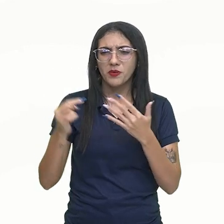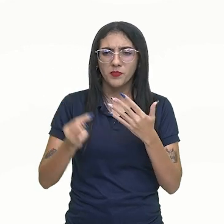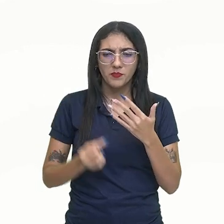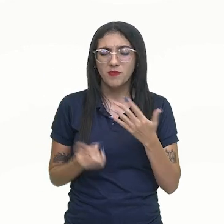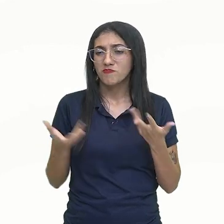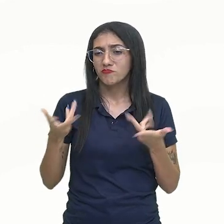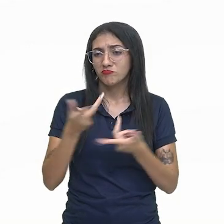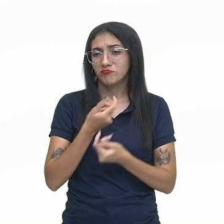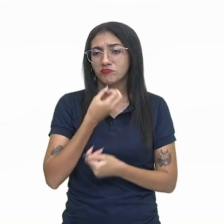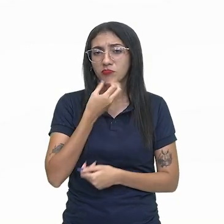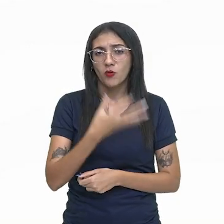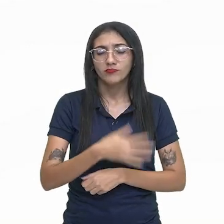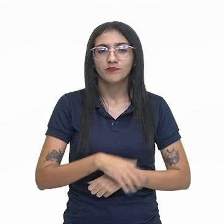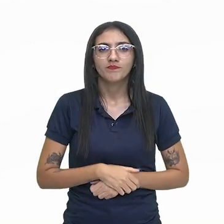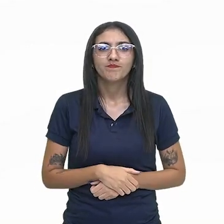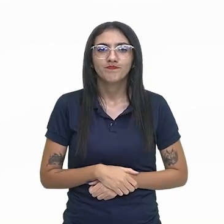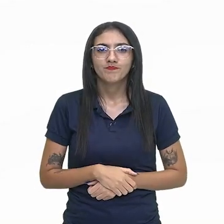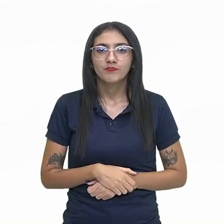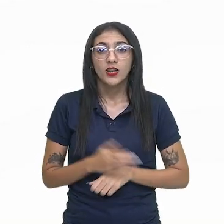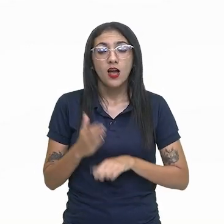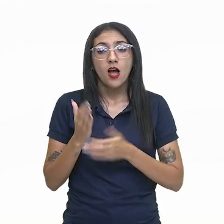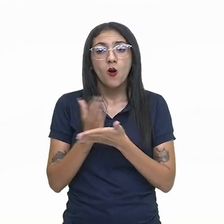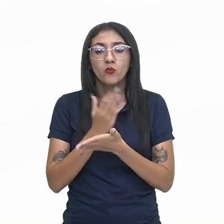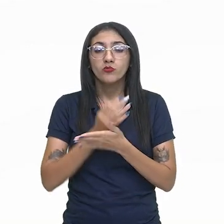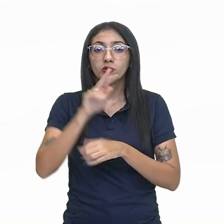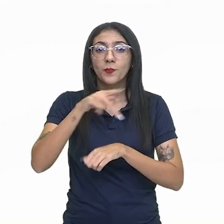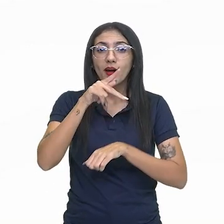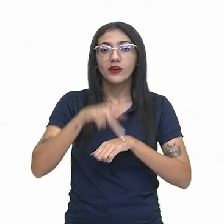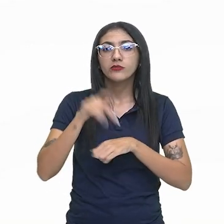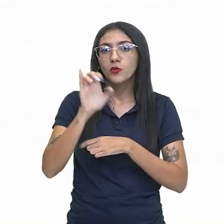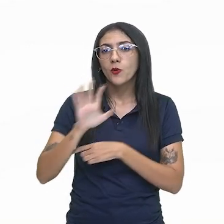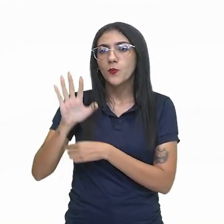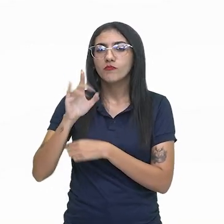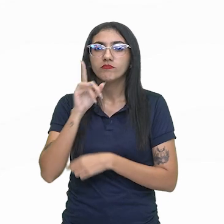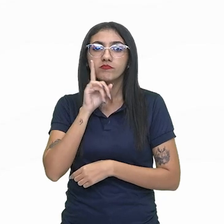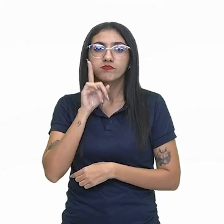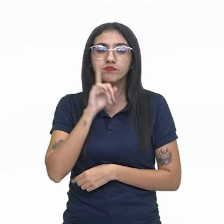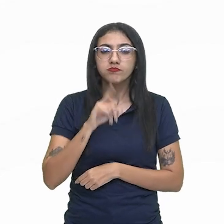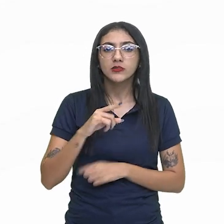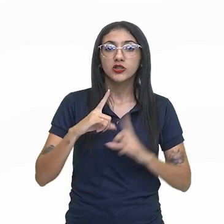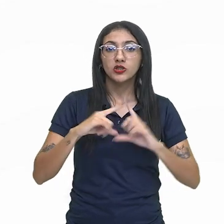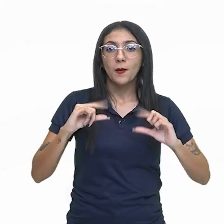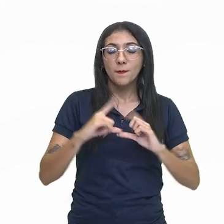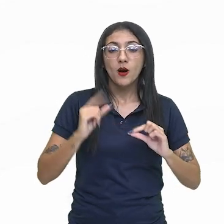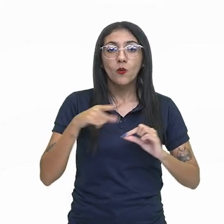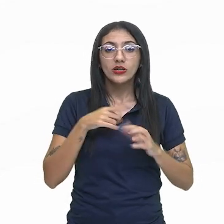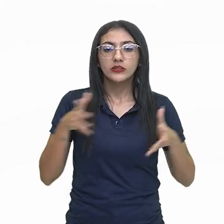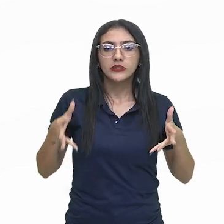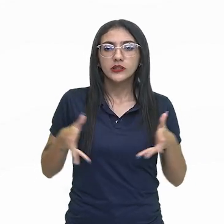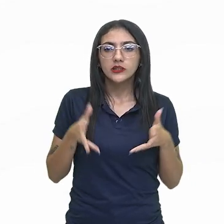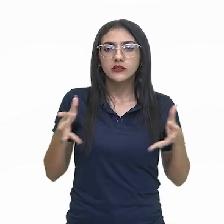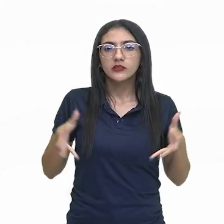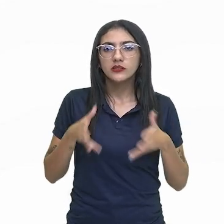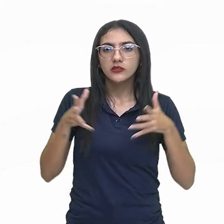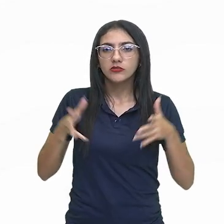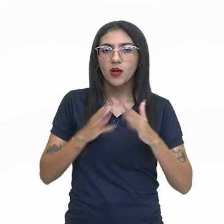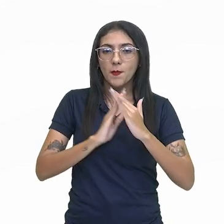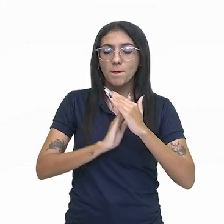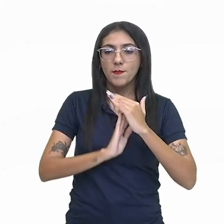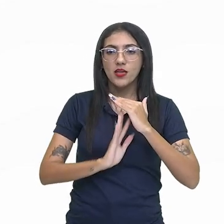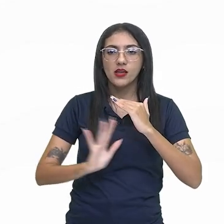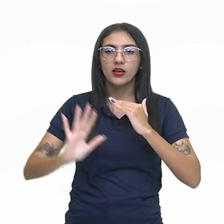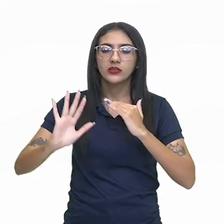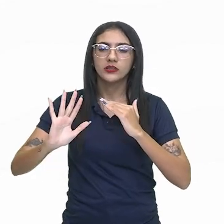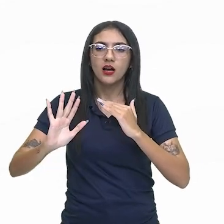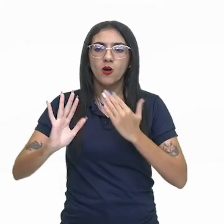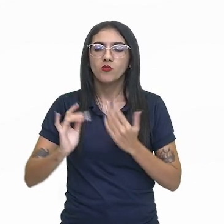questões. E aí nós temos os países europeus, Estados Unidos e Japão, eles estimularam aí a